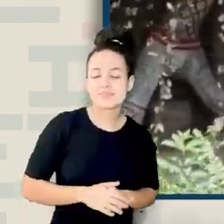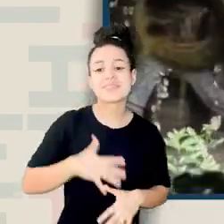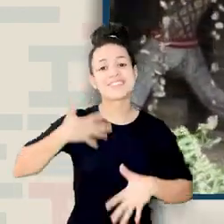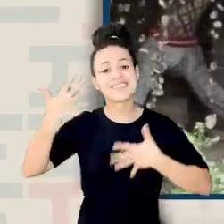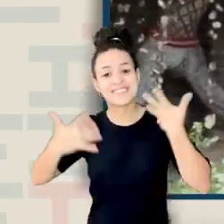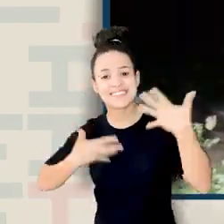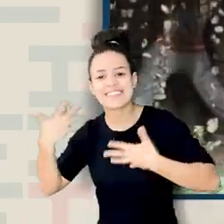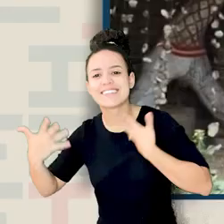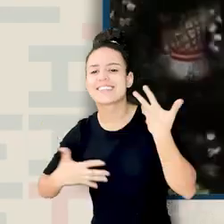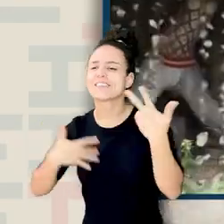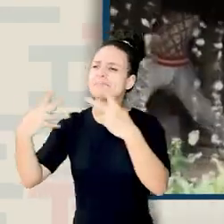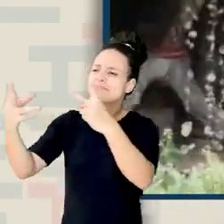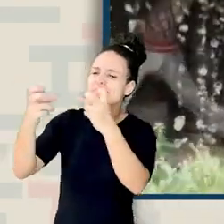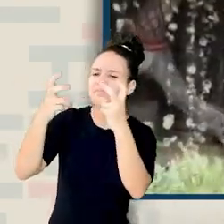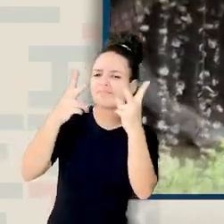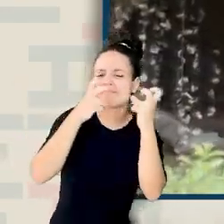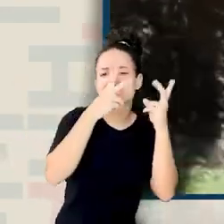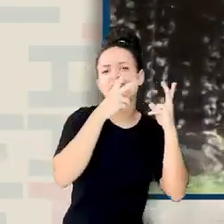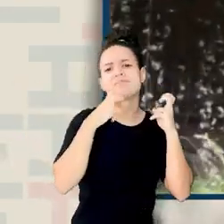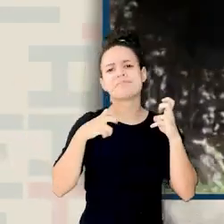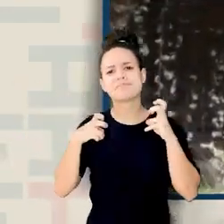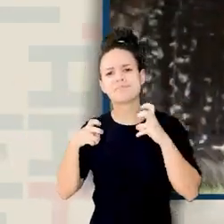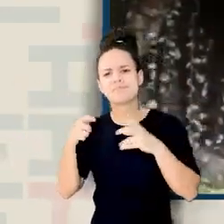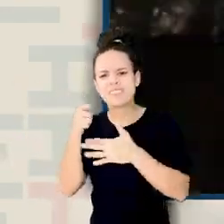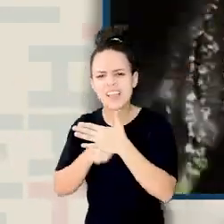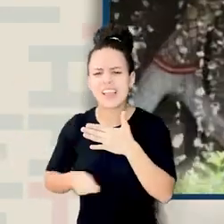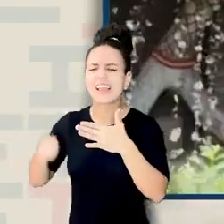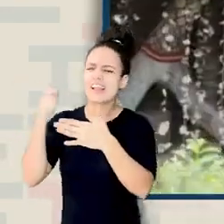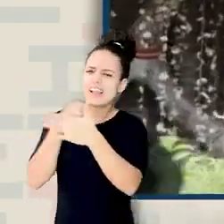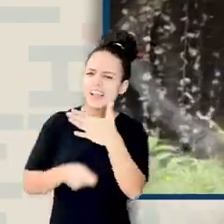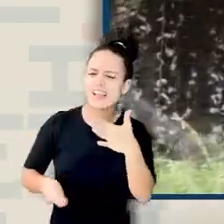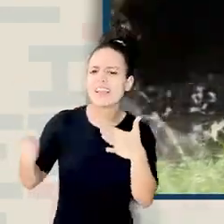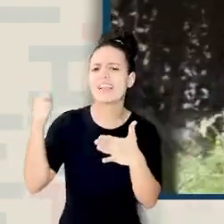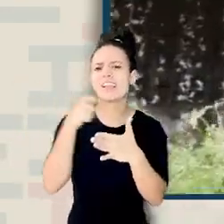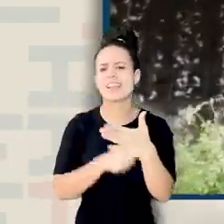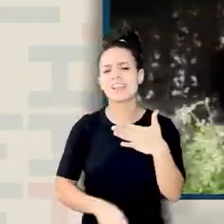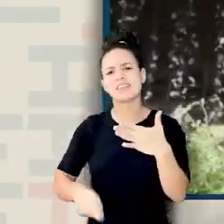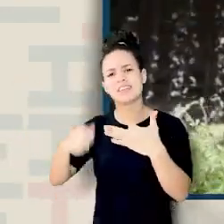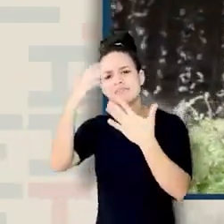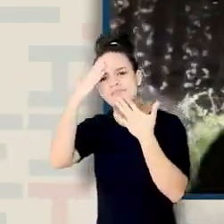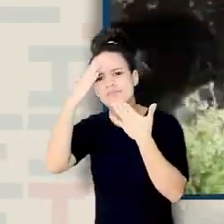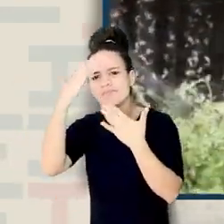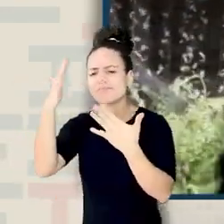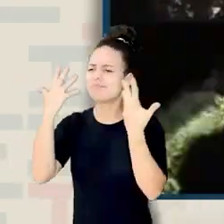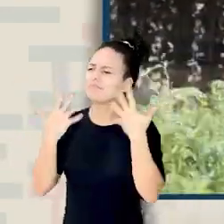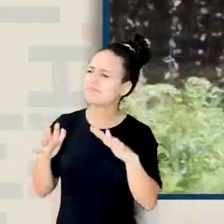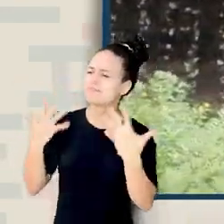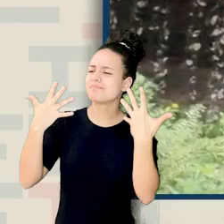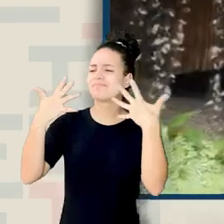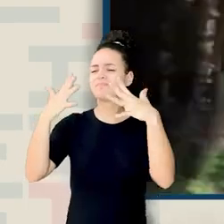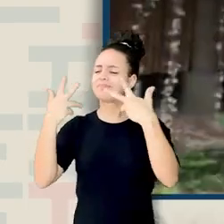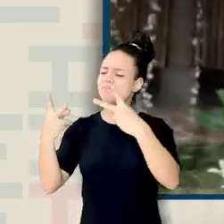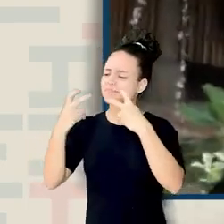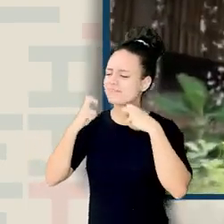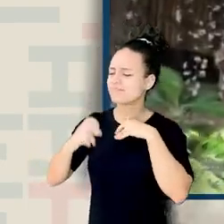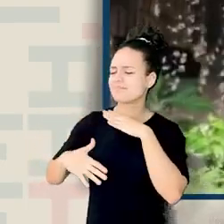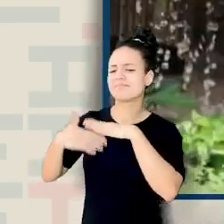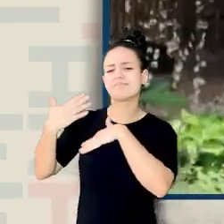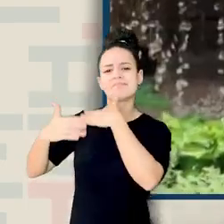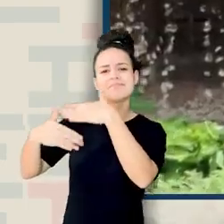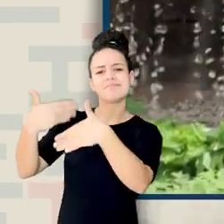de ver aumentar o grão, saudável crescer,